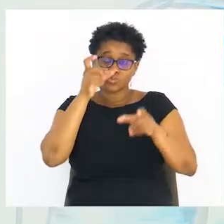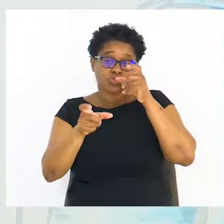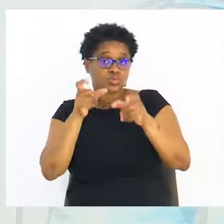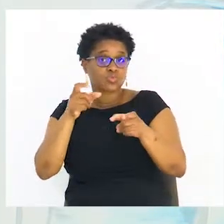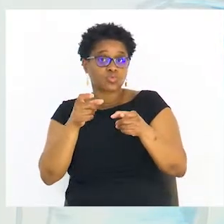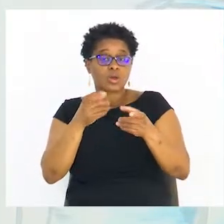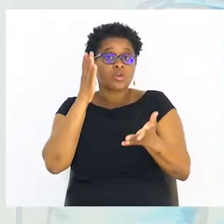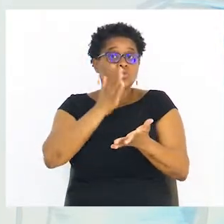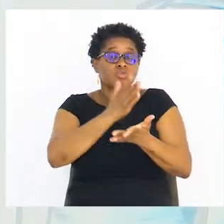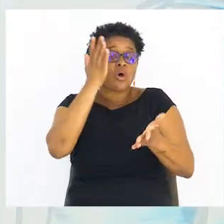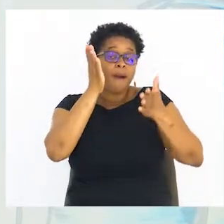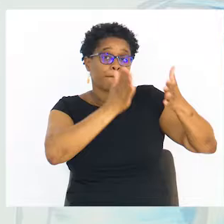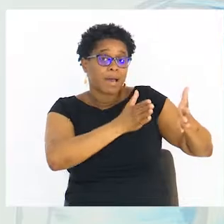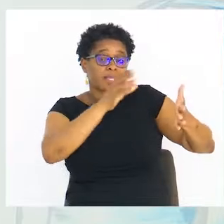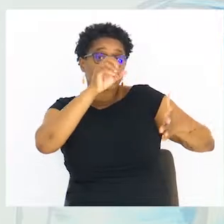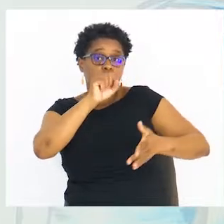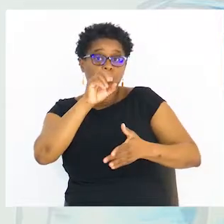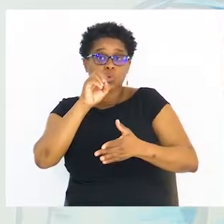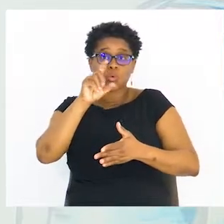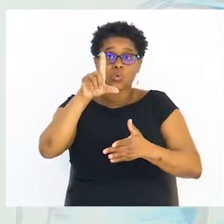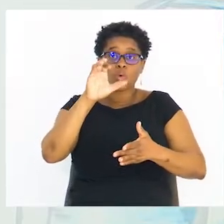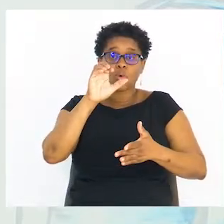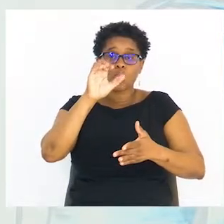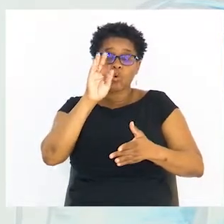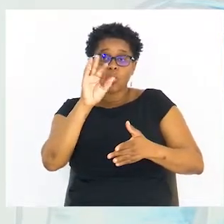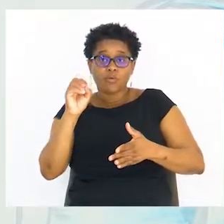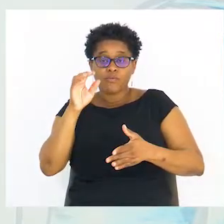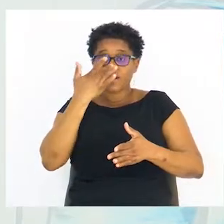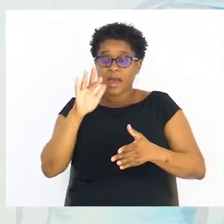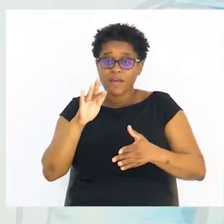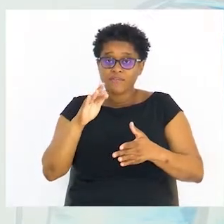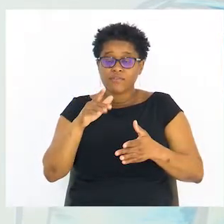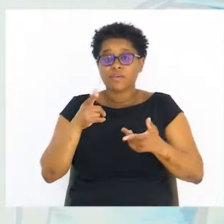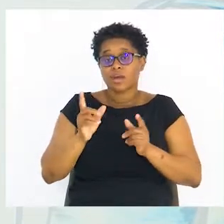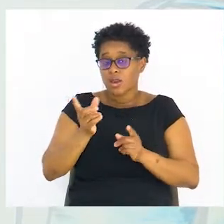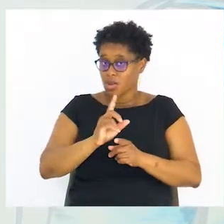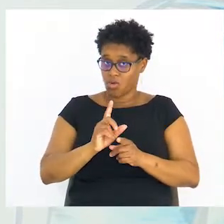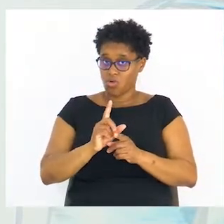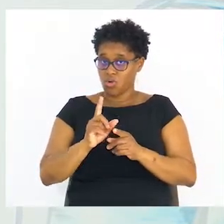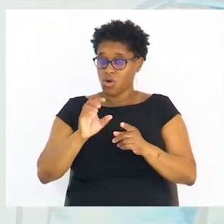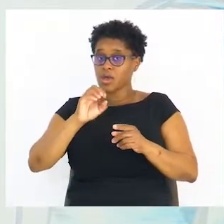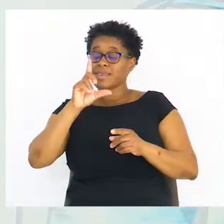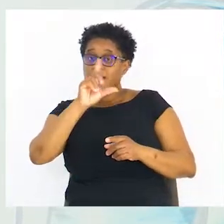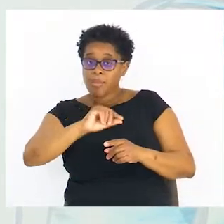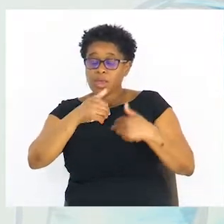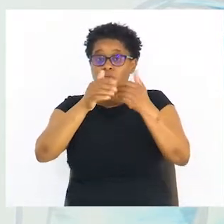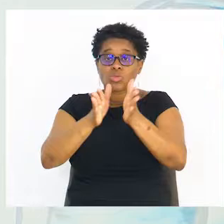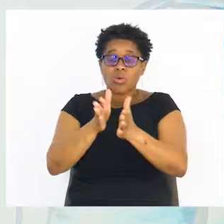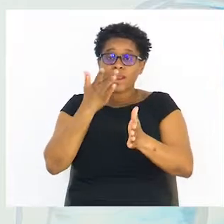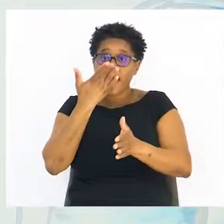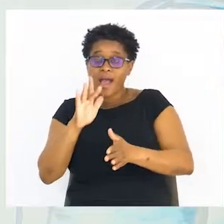do Golfo da África e todo o norte da África, ou seja, toda a